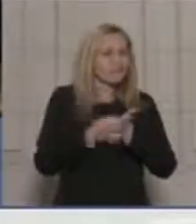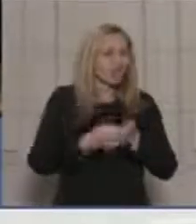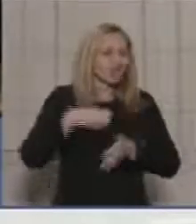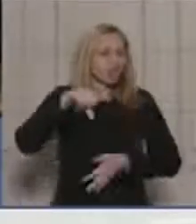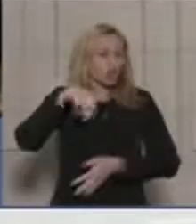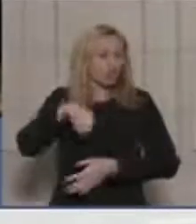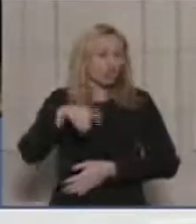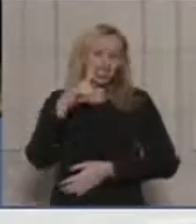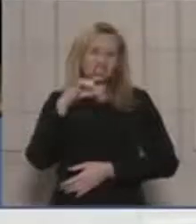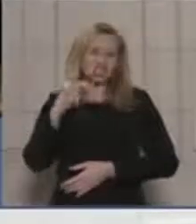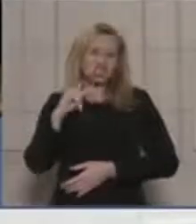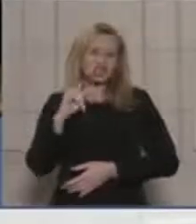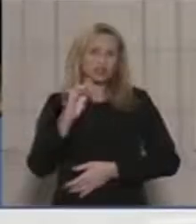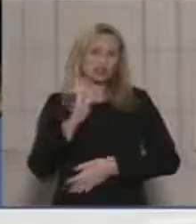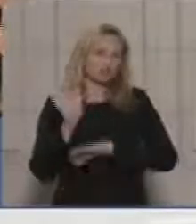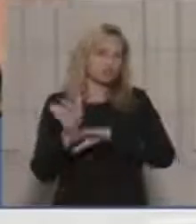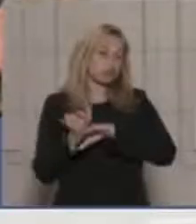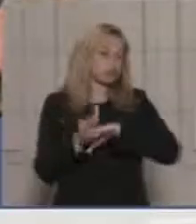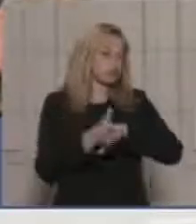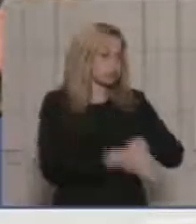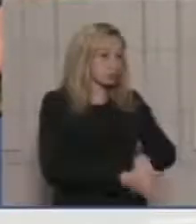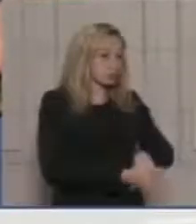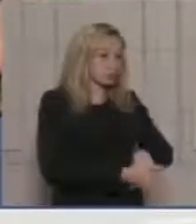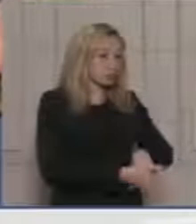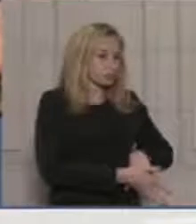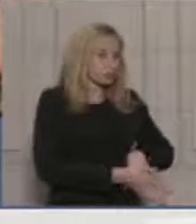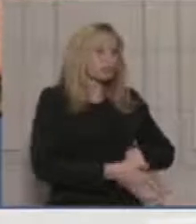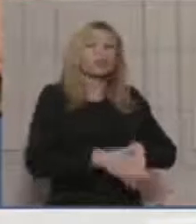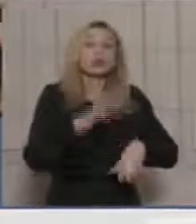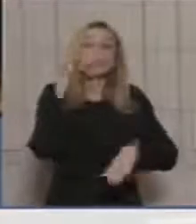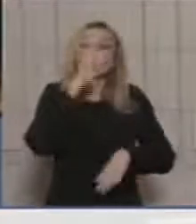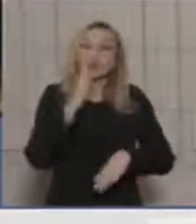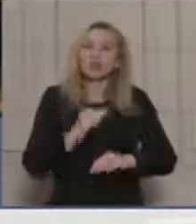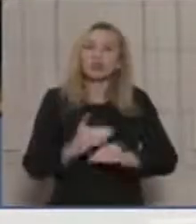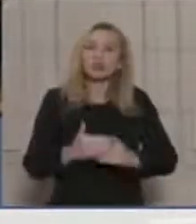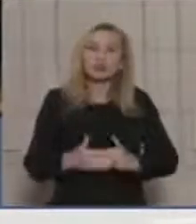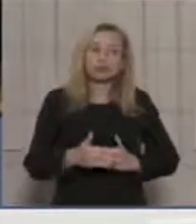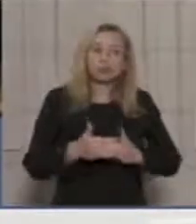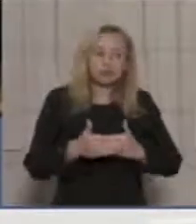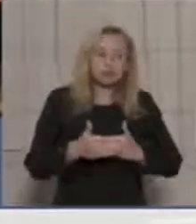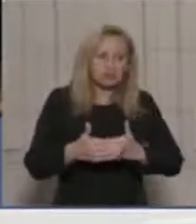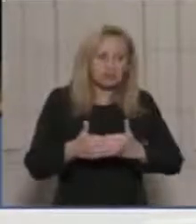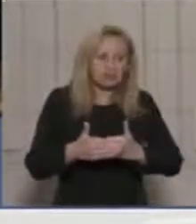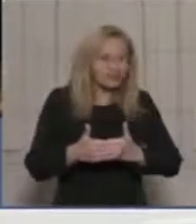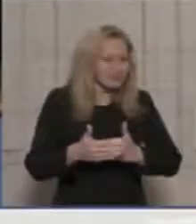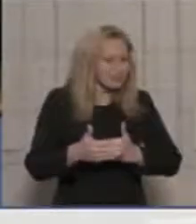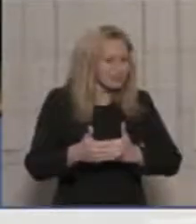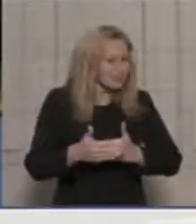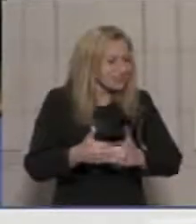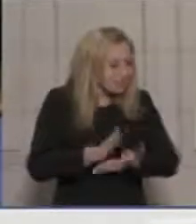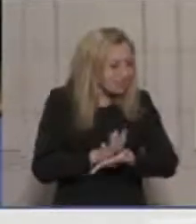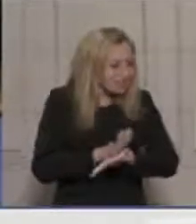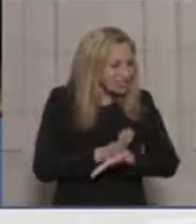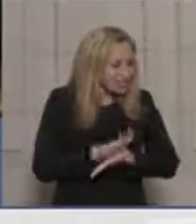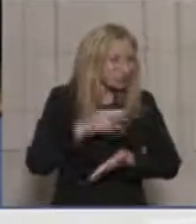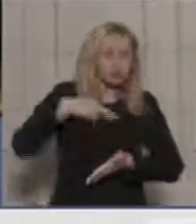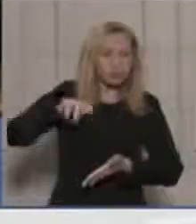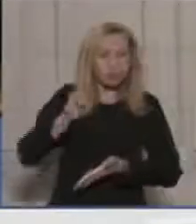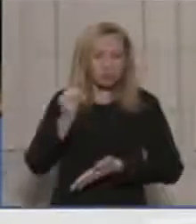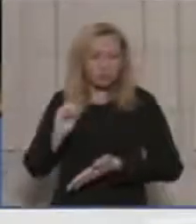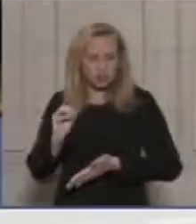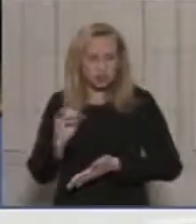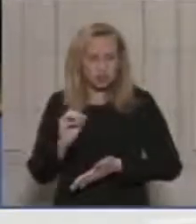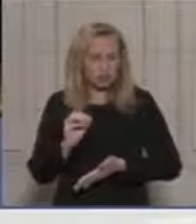90 dias se foram, e o Brasil não avançou em nada. Esse ministro de